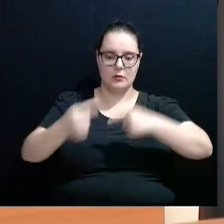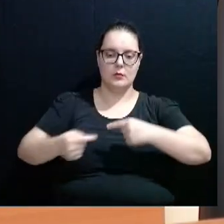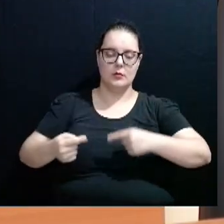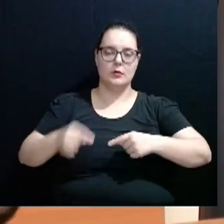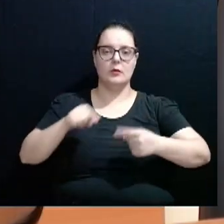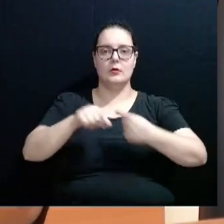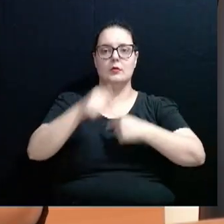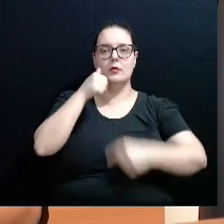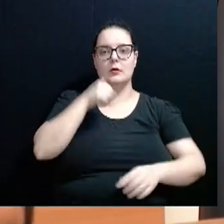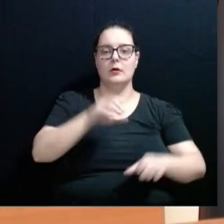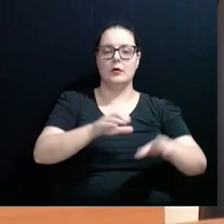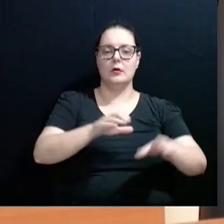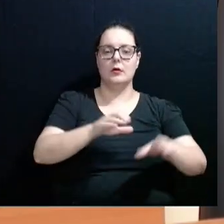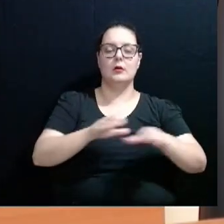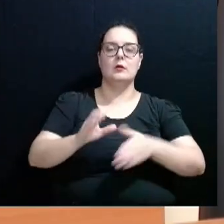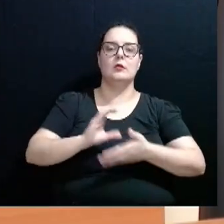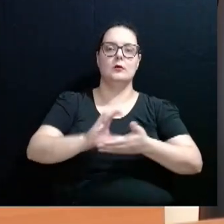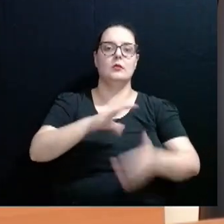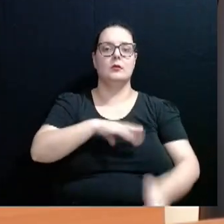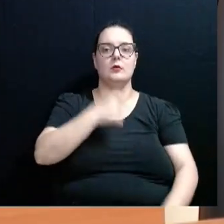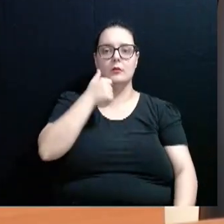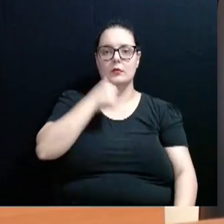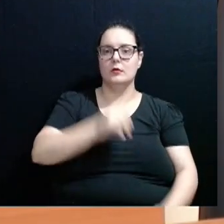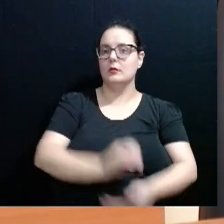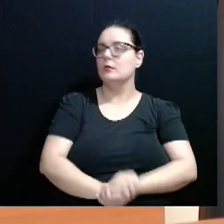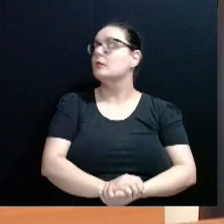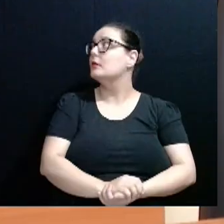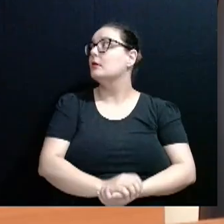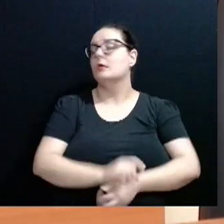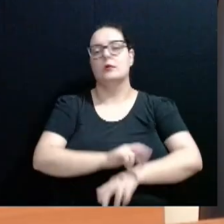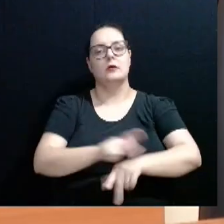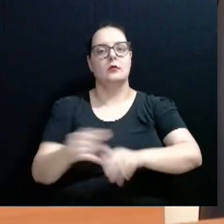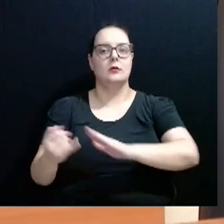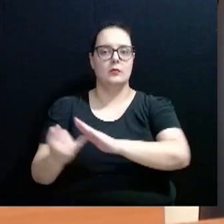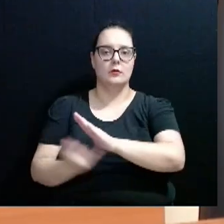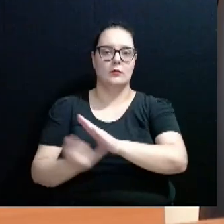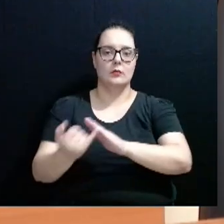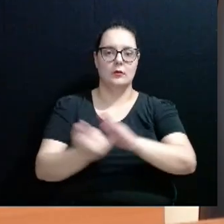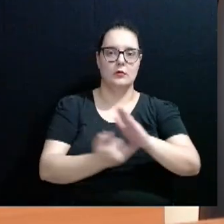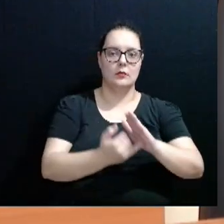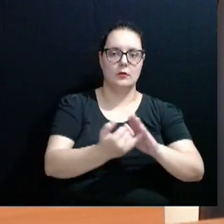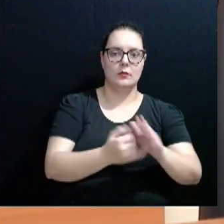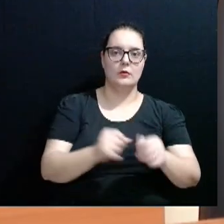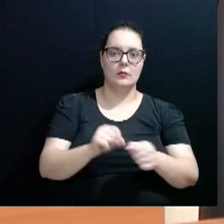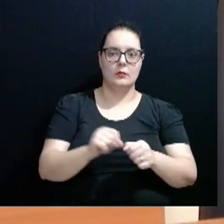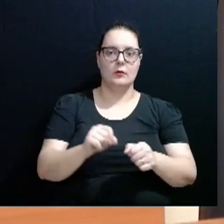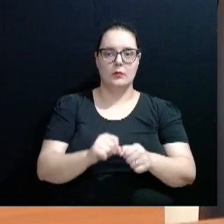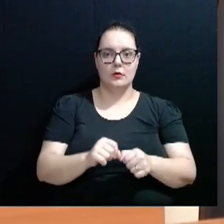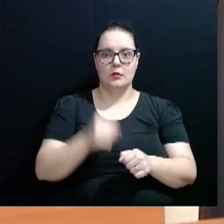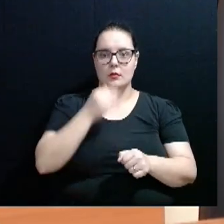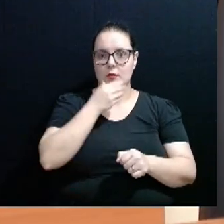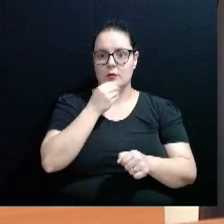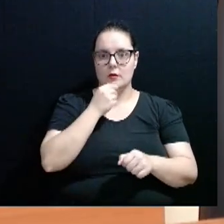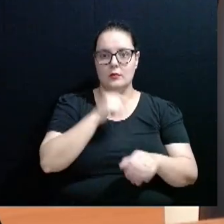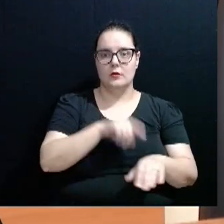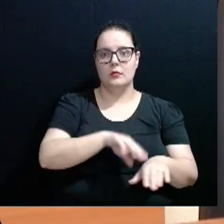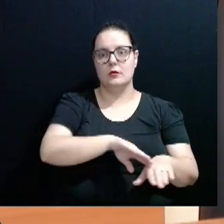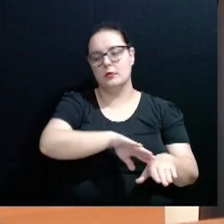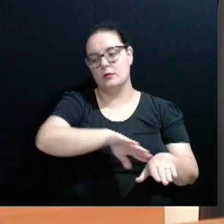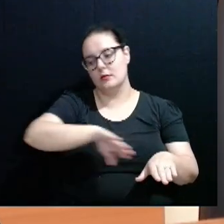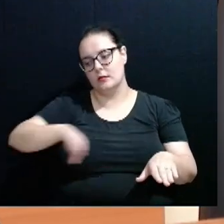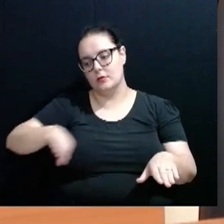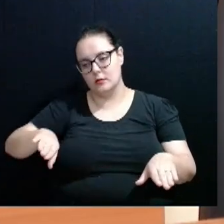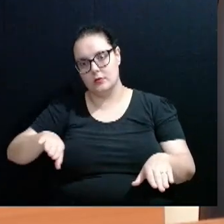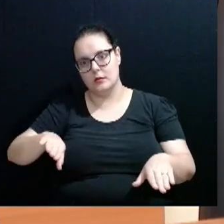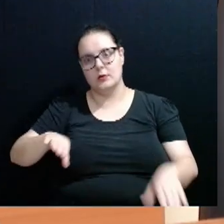Conselho Municipal da Mulher. Tem várias entidades que estão afastando homens com denúncia de violência doméstica também dos seus ambientes